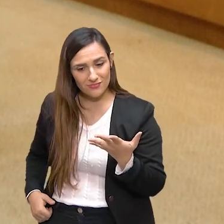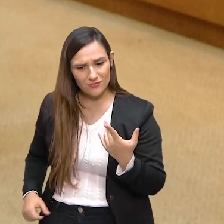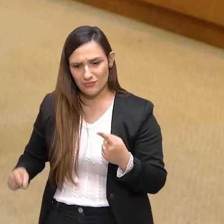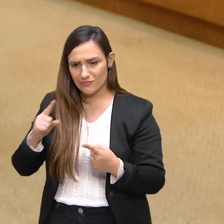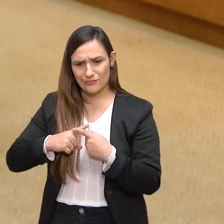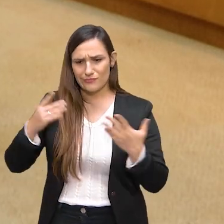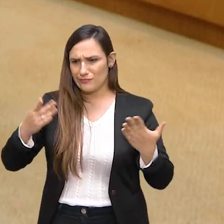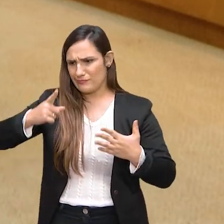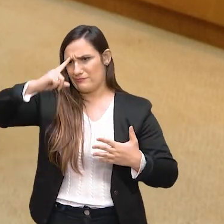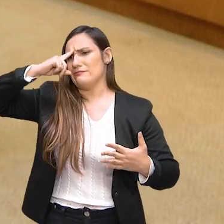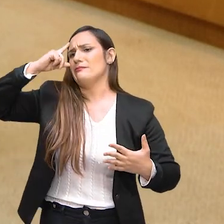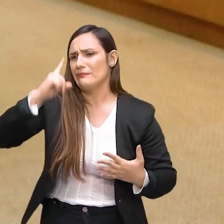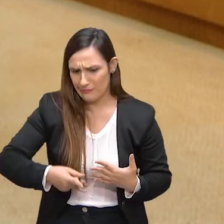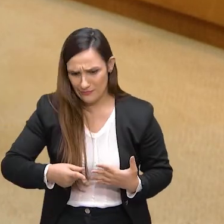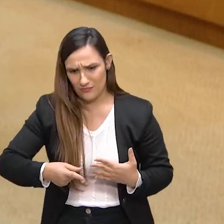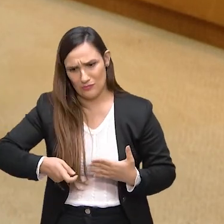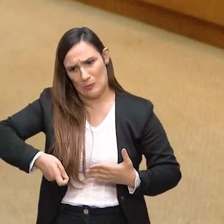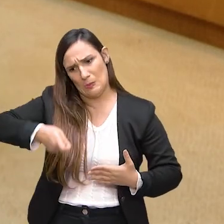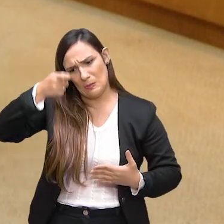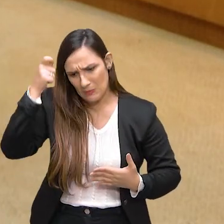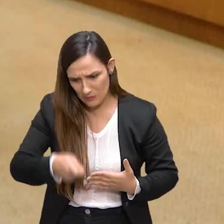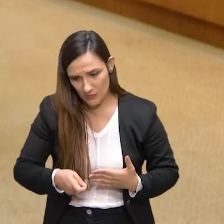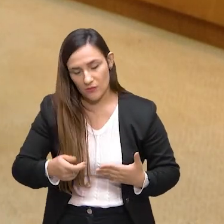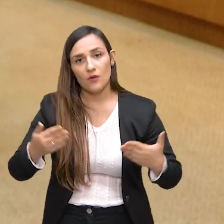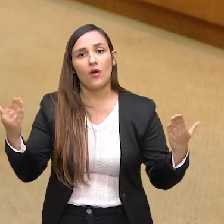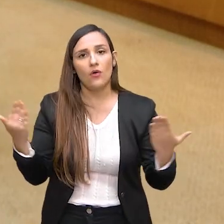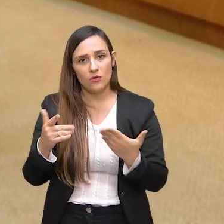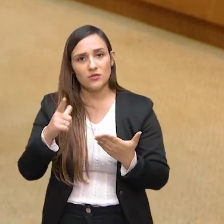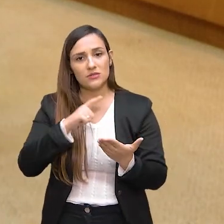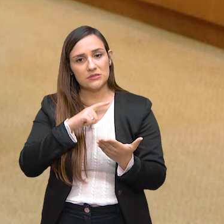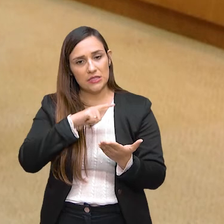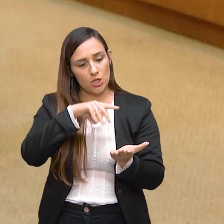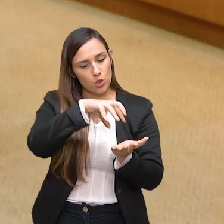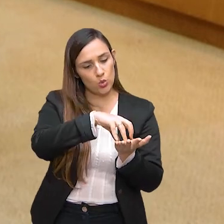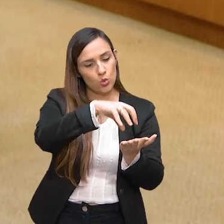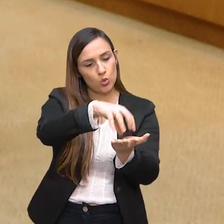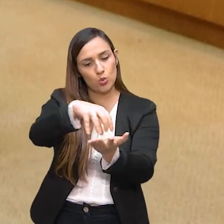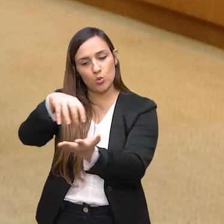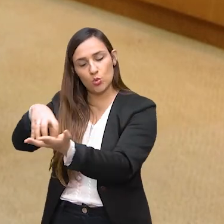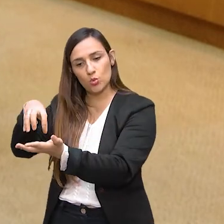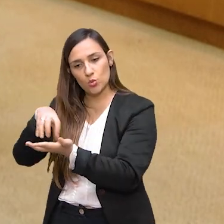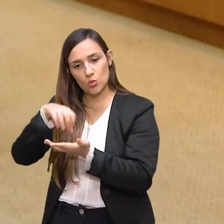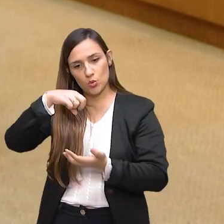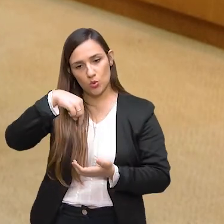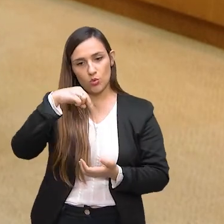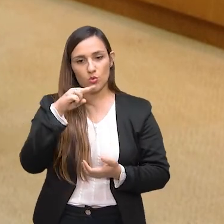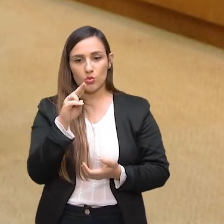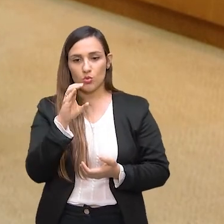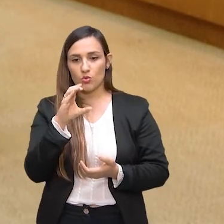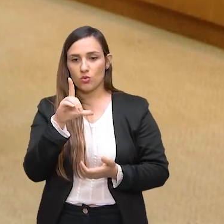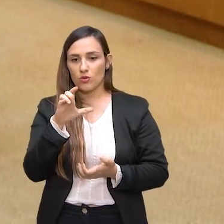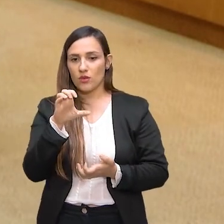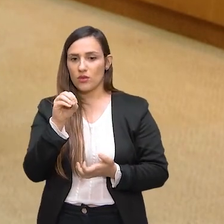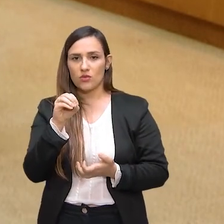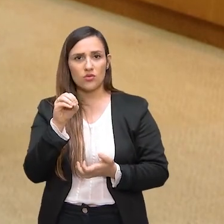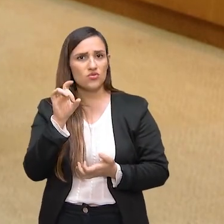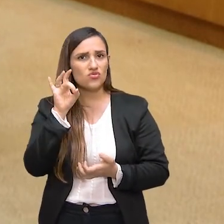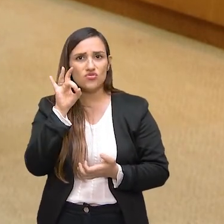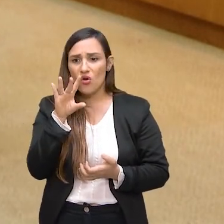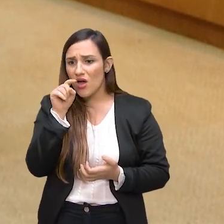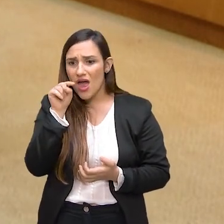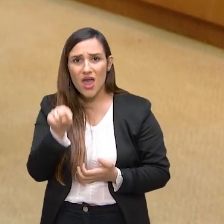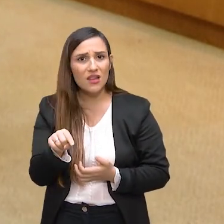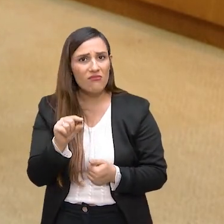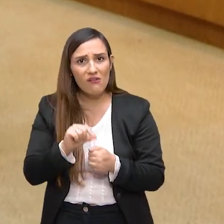se estatizou a mediação. Então hoje nós temos os núcleos de mediação e só quem faz mediação são